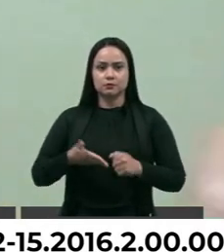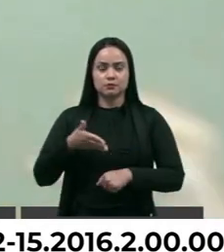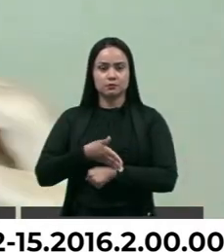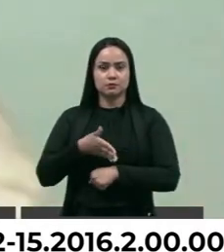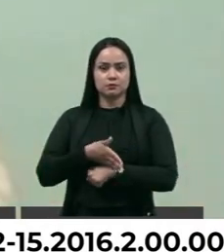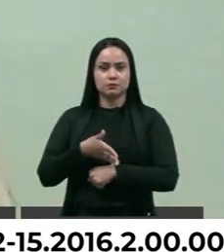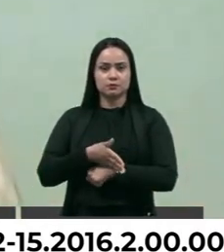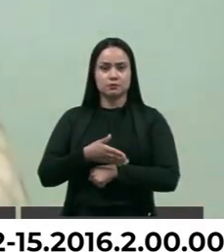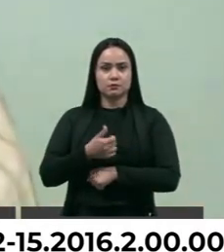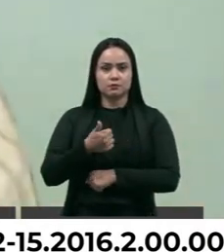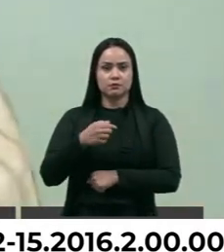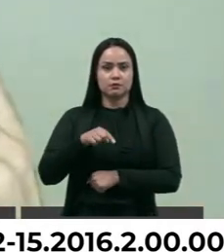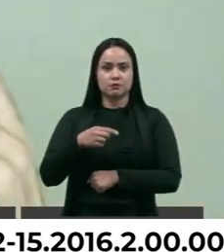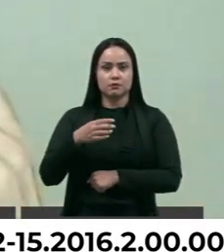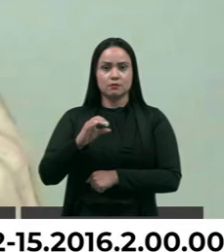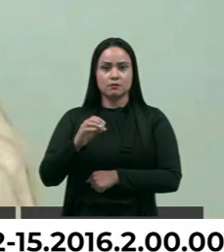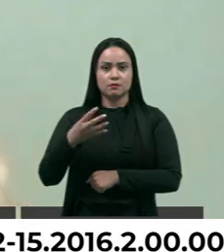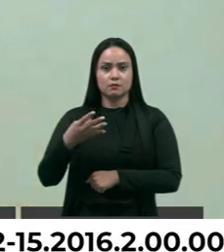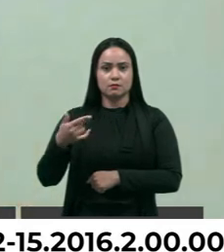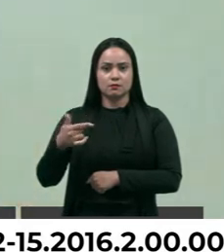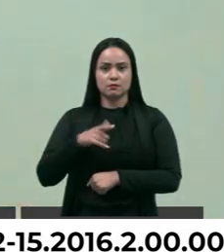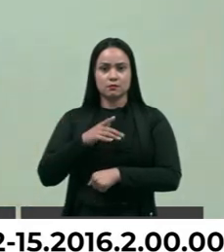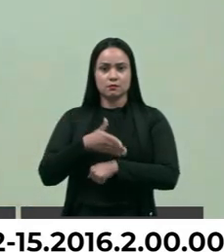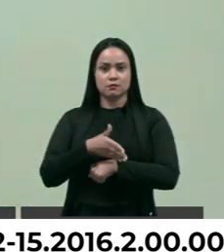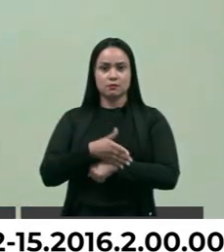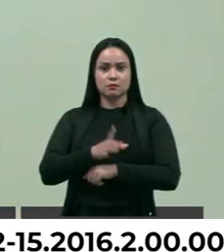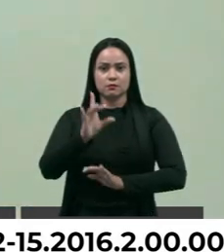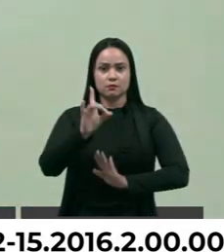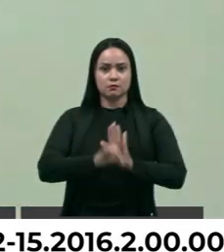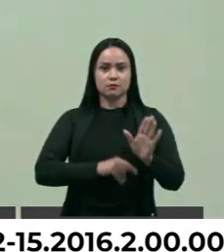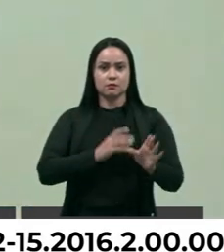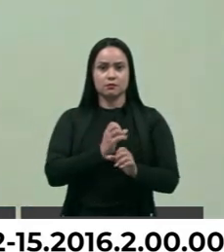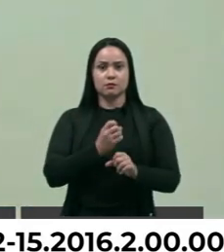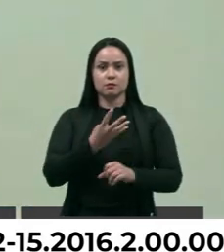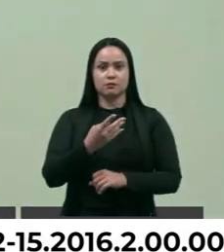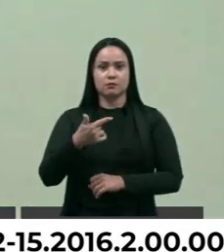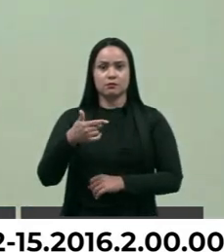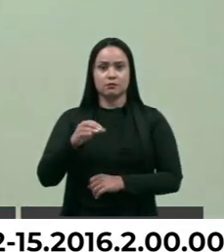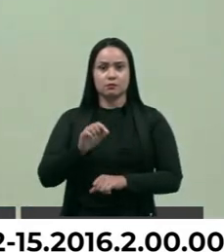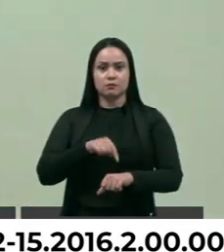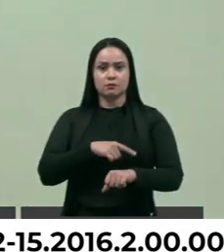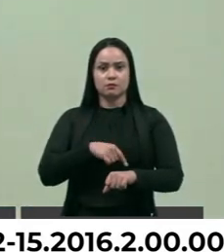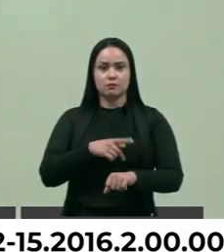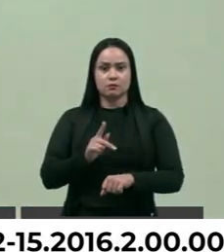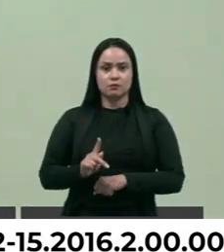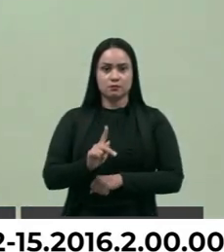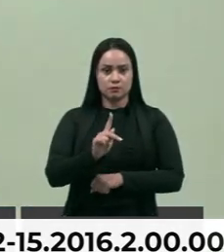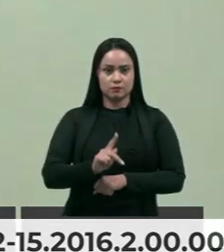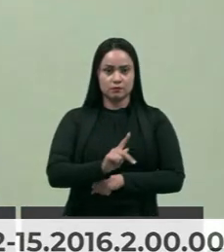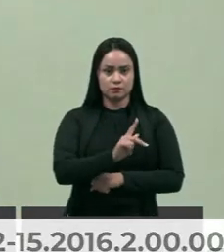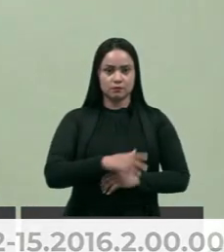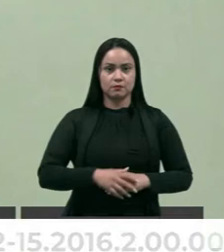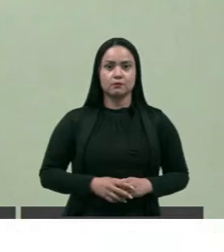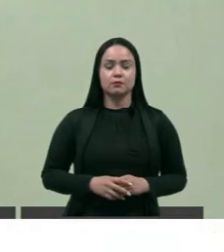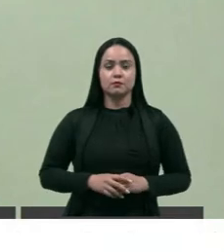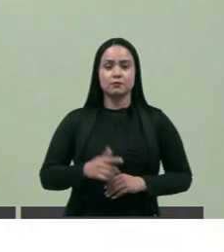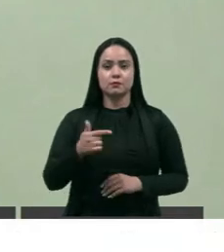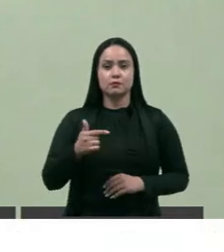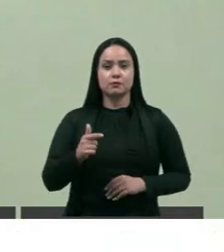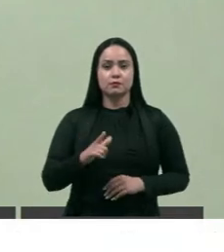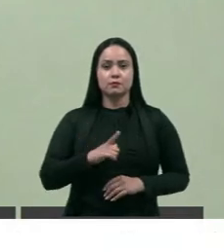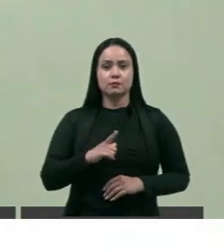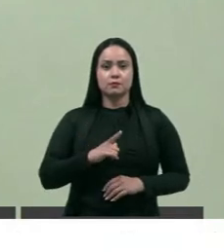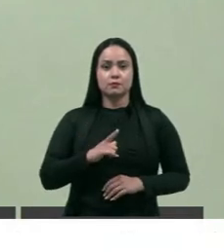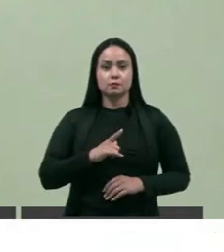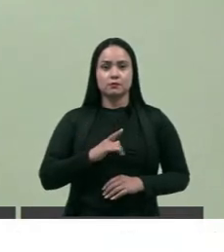de 42 cursos de atualização em direito, que totalizam 420 horas de frequência. Embora não exista na norma